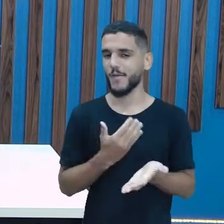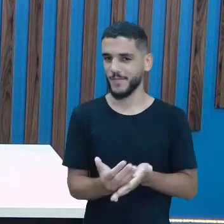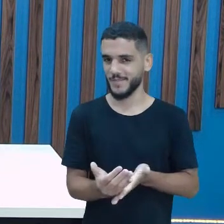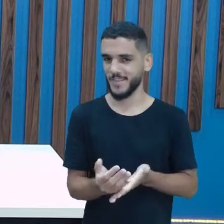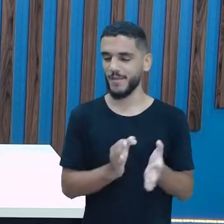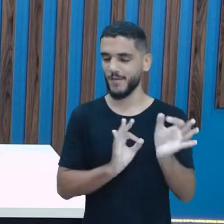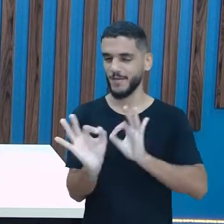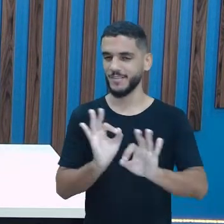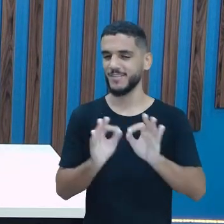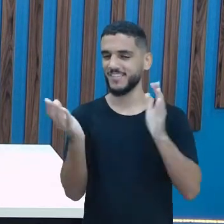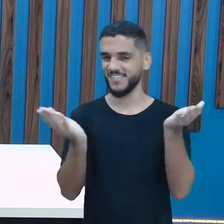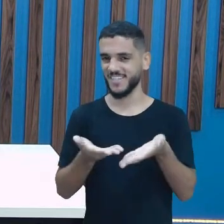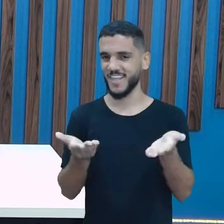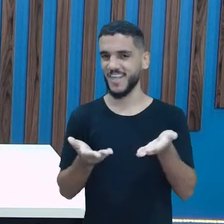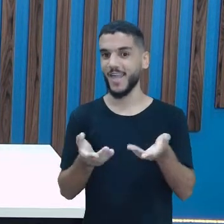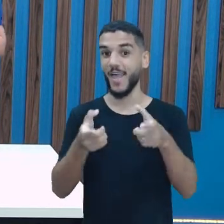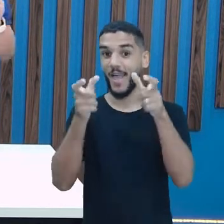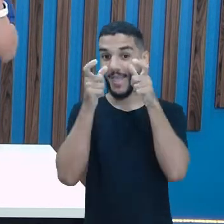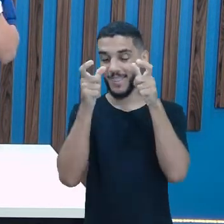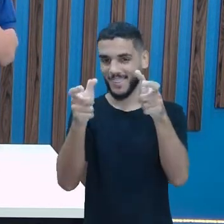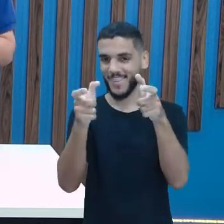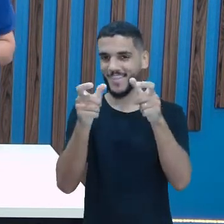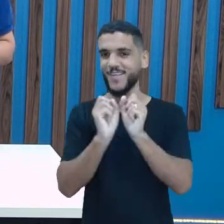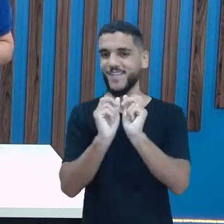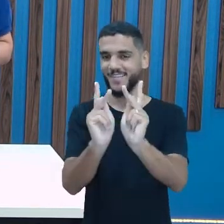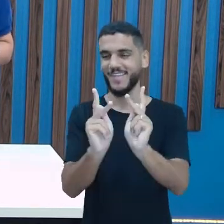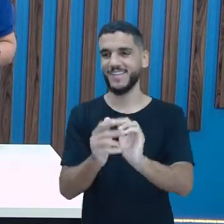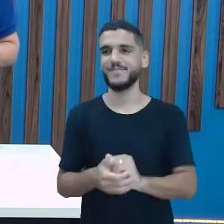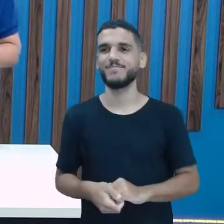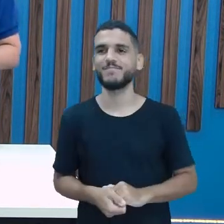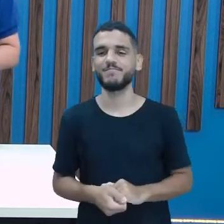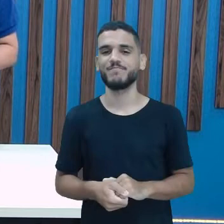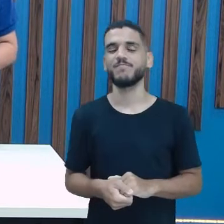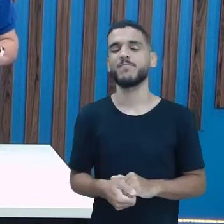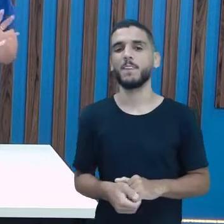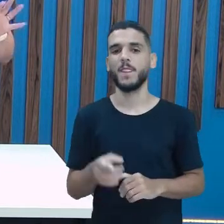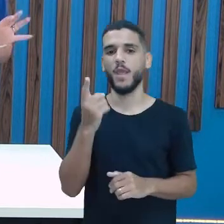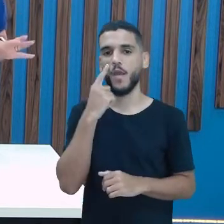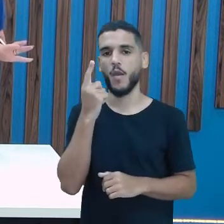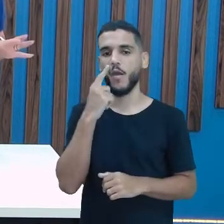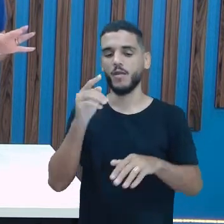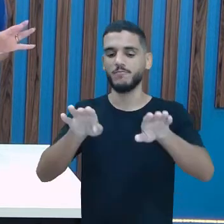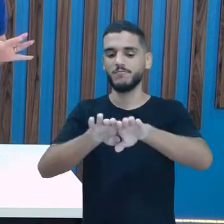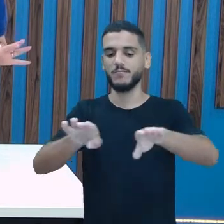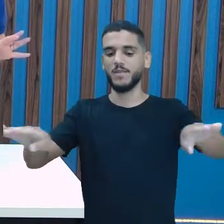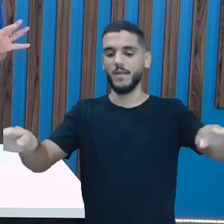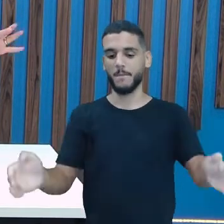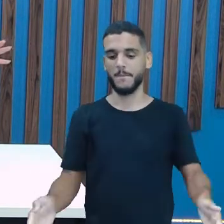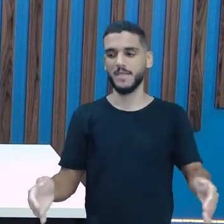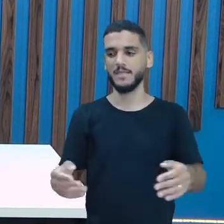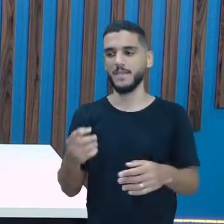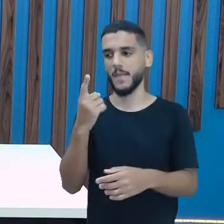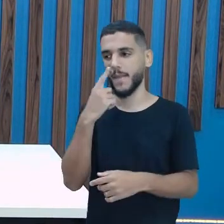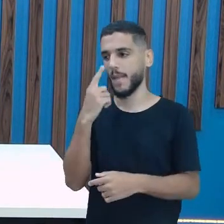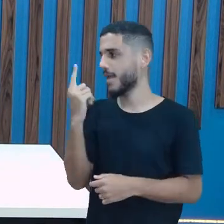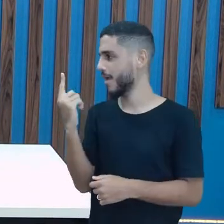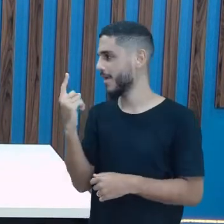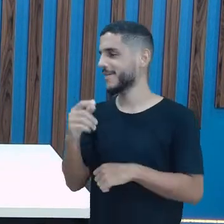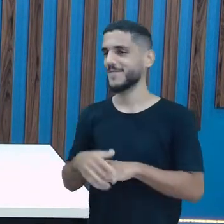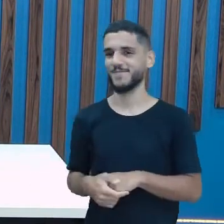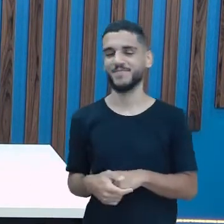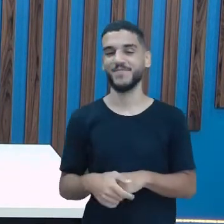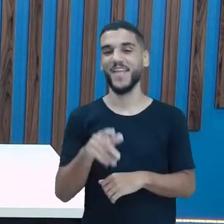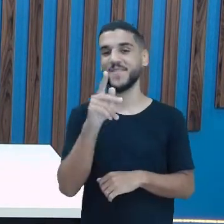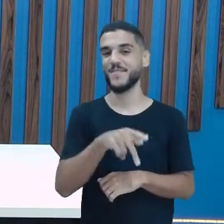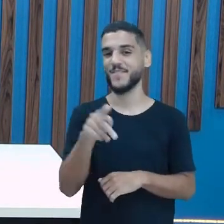organizou? Então fiquem ligadinhos aí. Vamos aqui para a mesa. A professora Sandra já disse que quer a